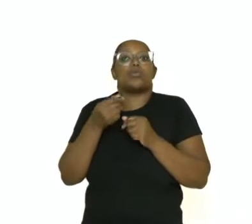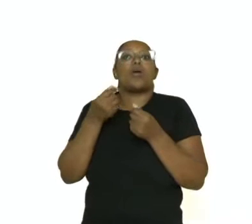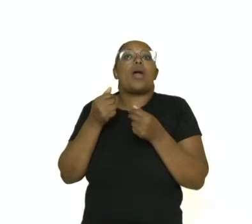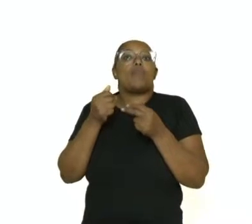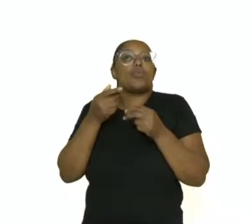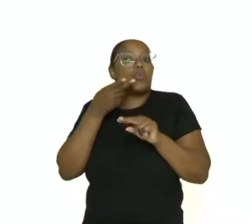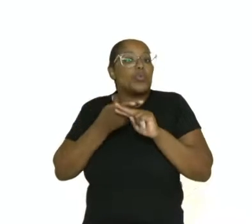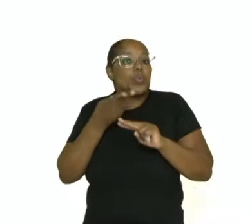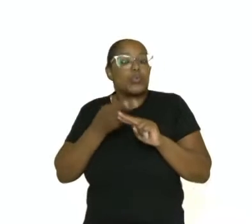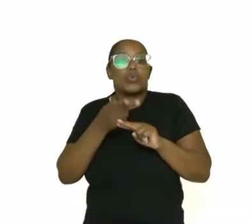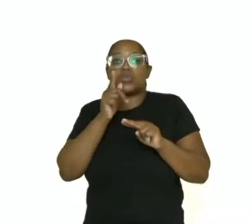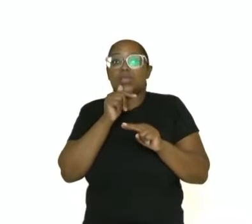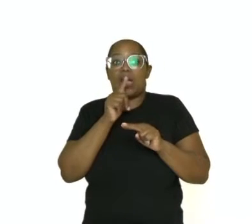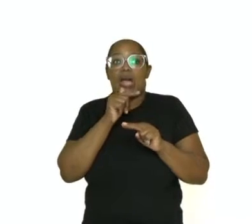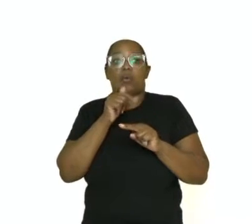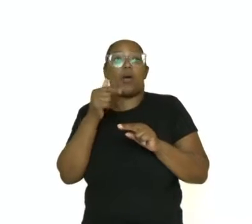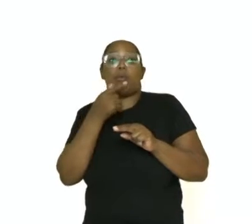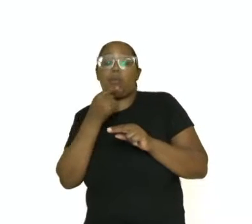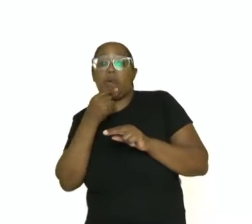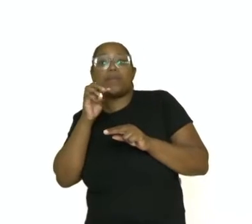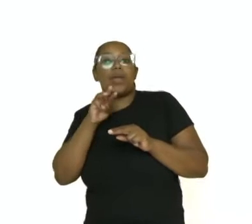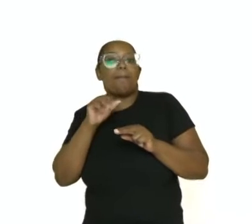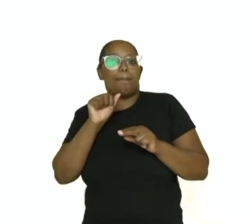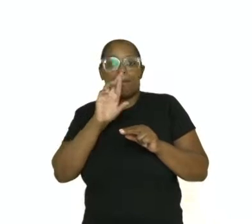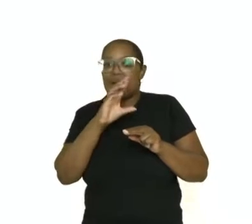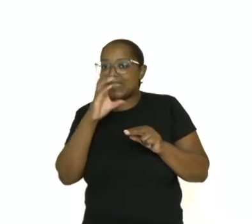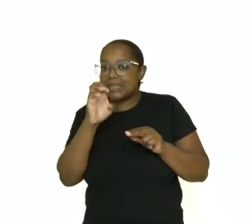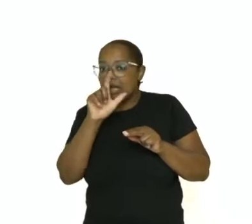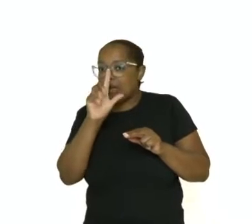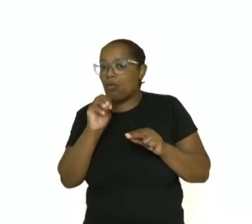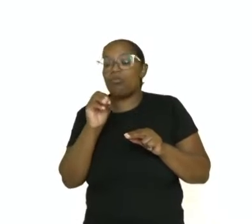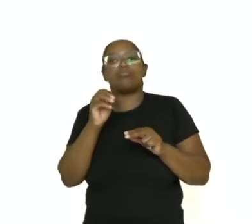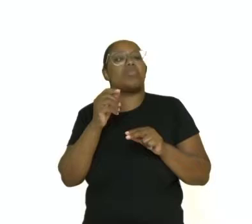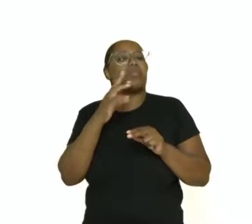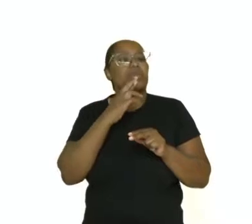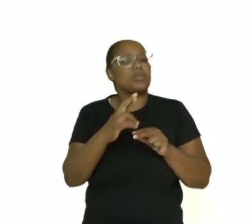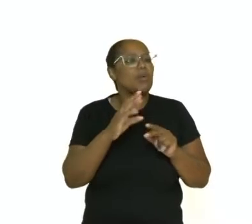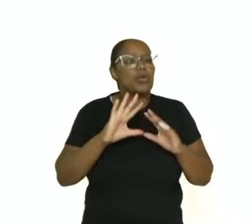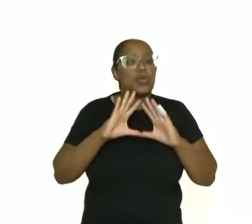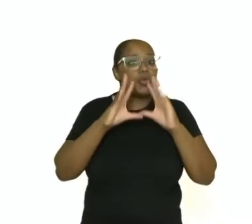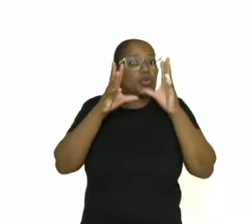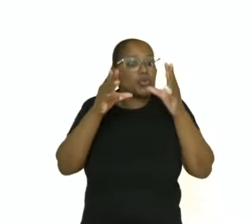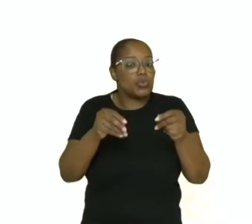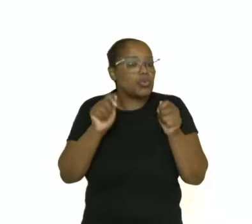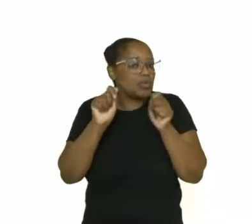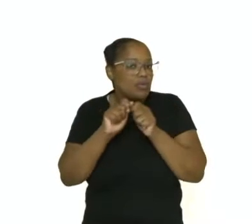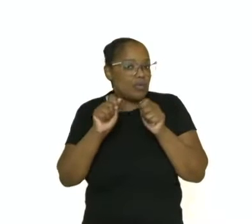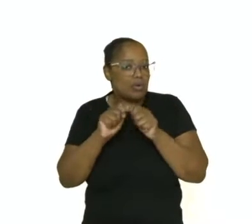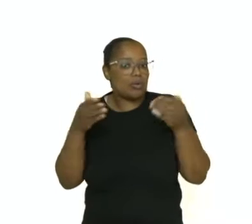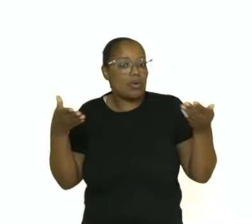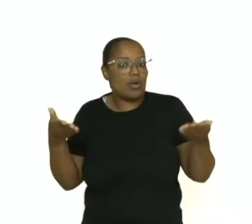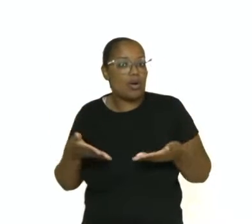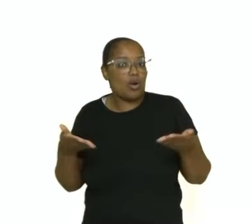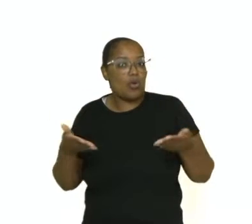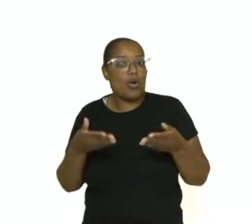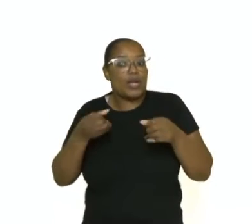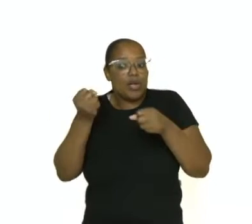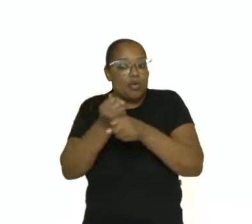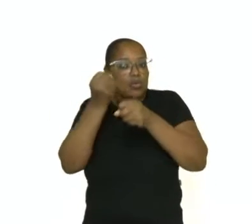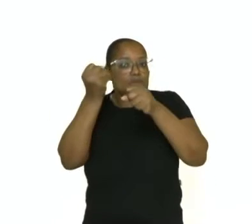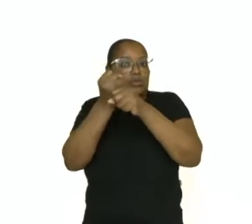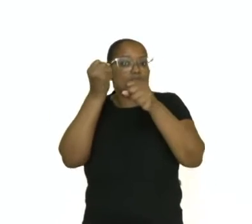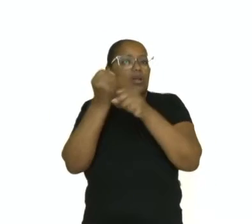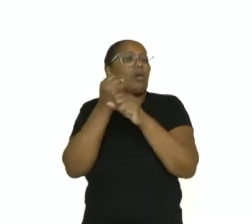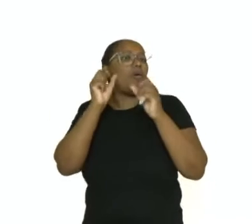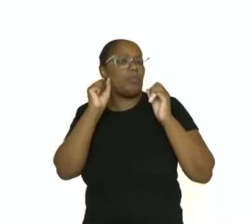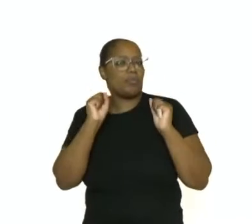suficiente? O Marcelo Rezende, então, responde. Tudo o que está sendo feito agora, em termos de obras, poderia ter